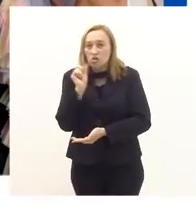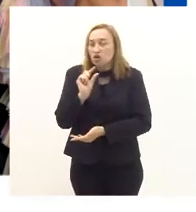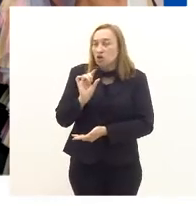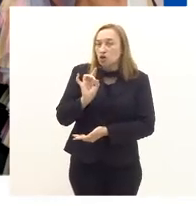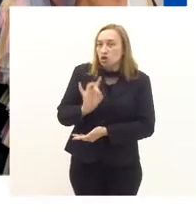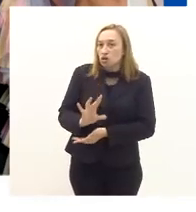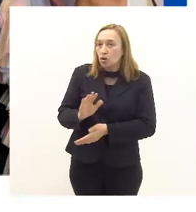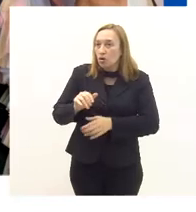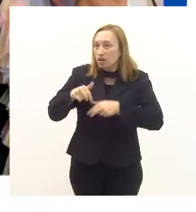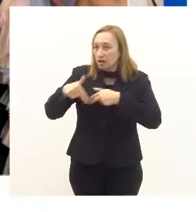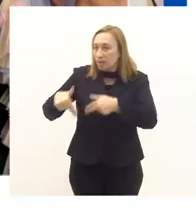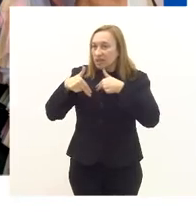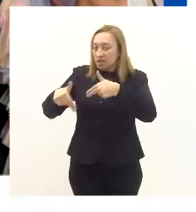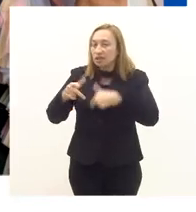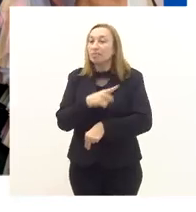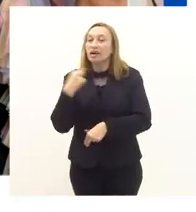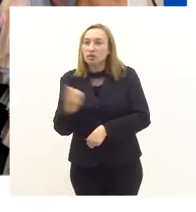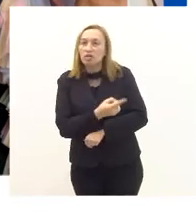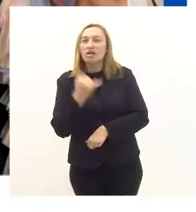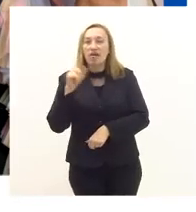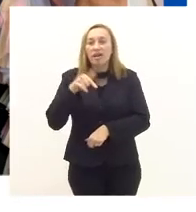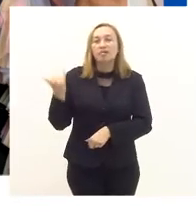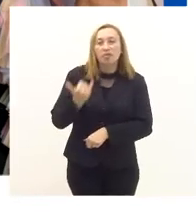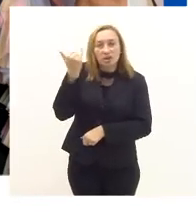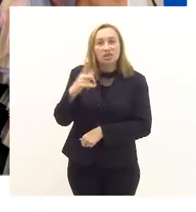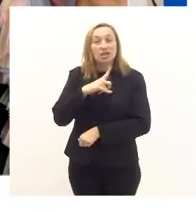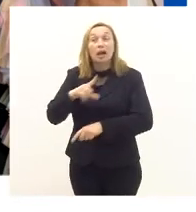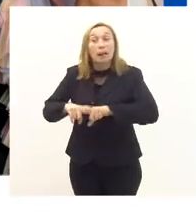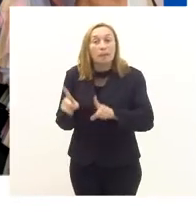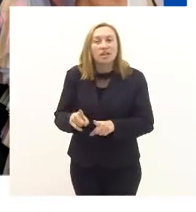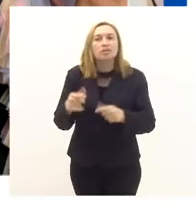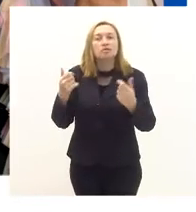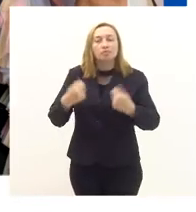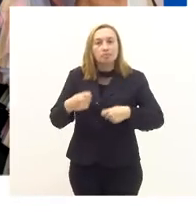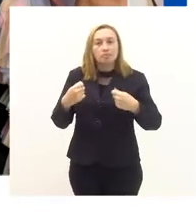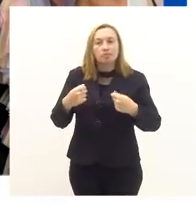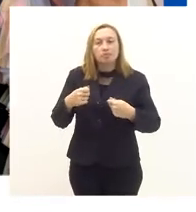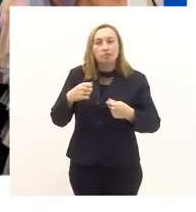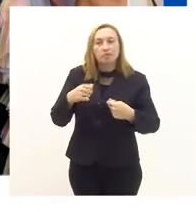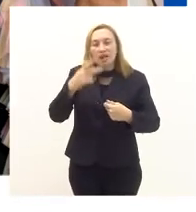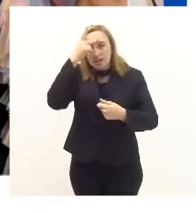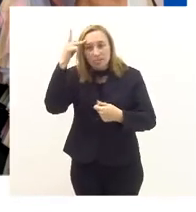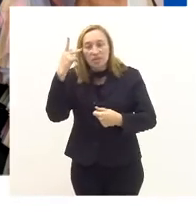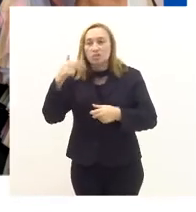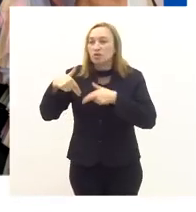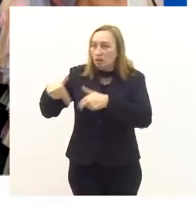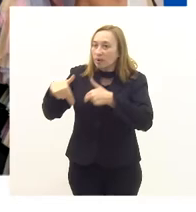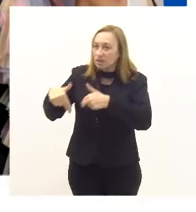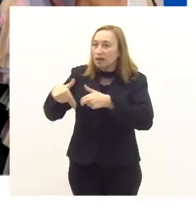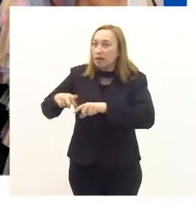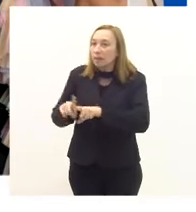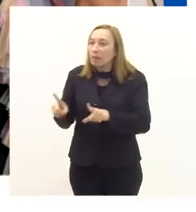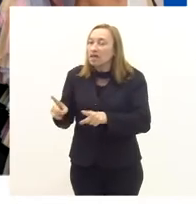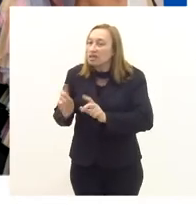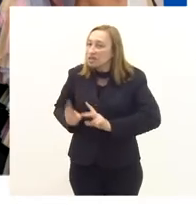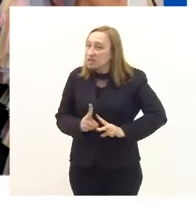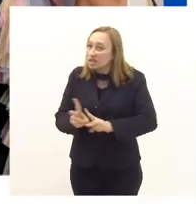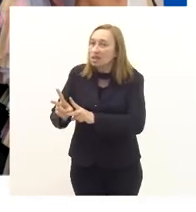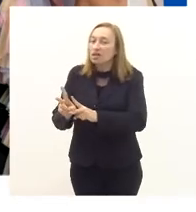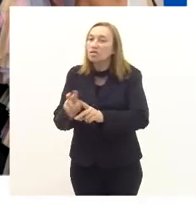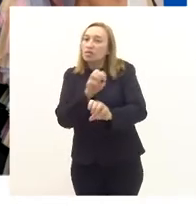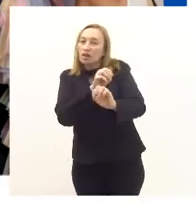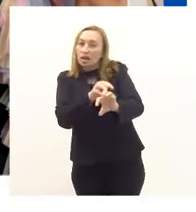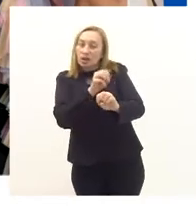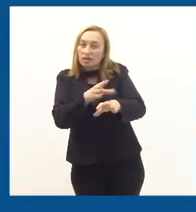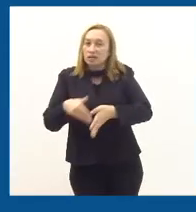da militância, o que, para a gente, é muito importante ter, mas também tem pessoas vindas, né, da militância e que seguiram o caminho da